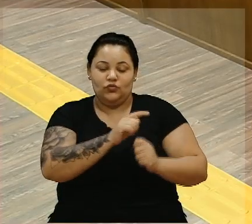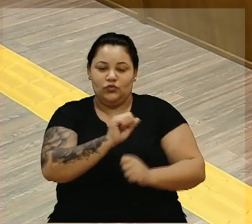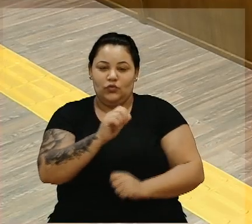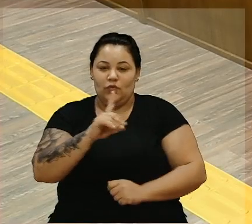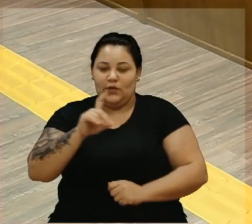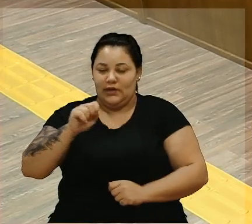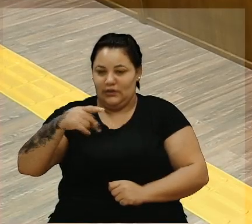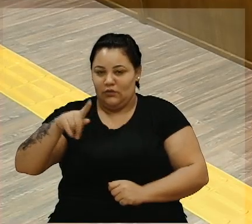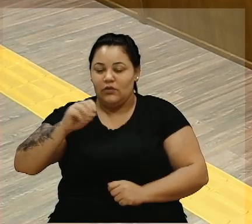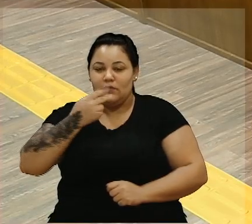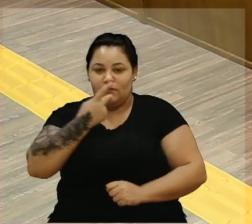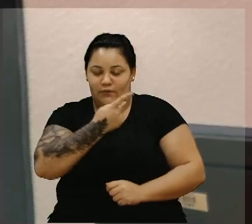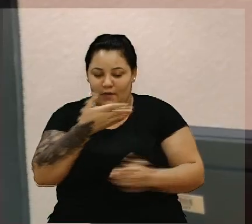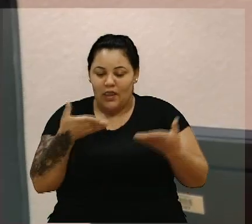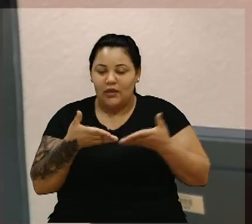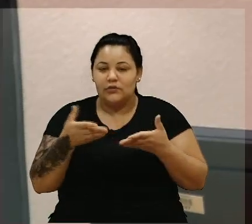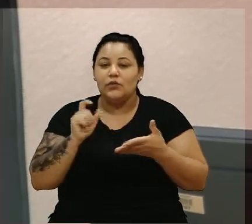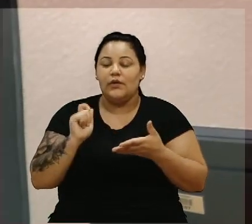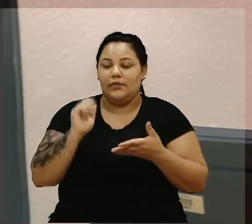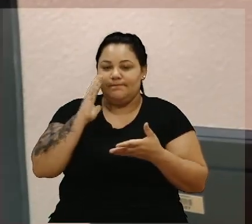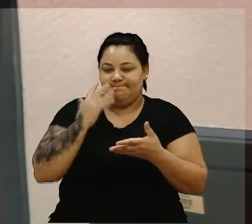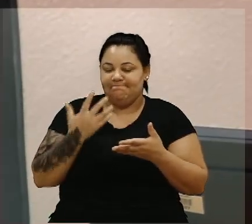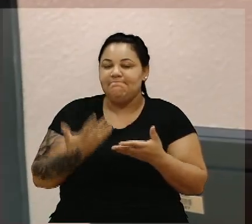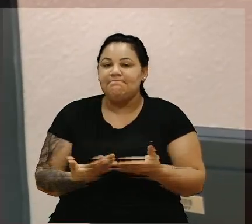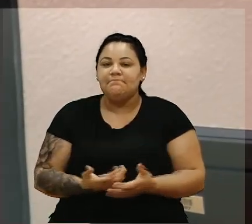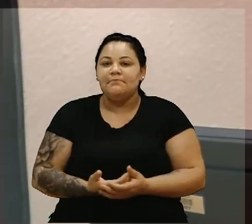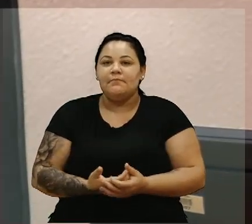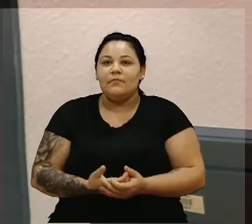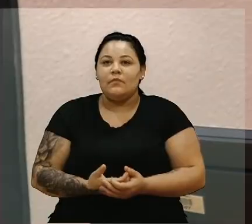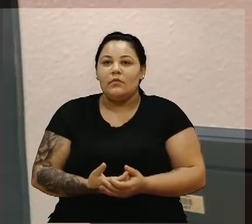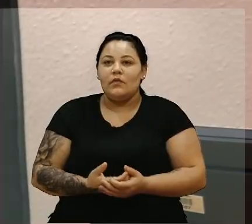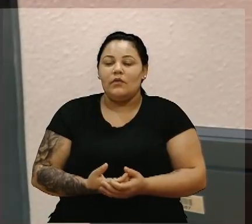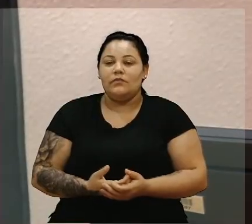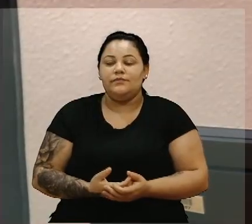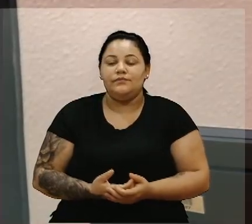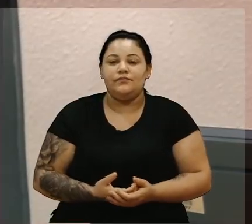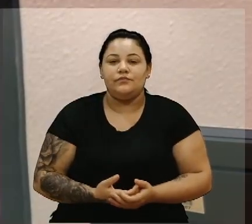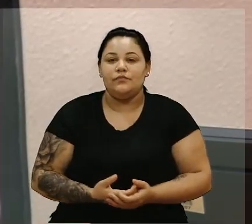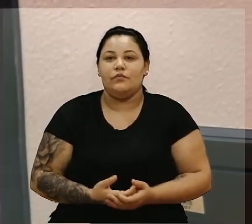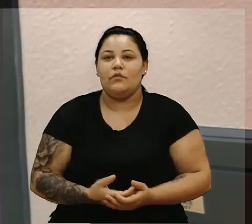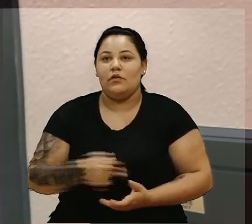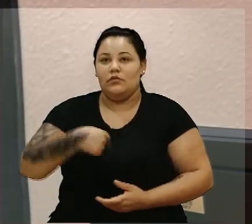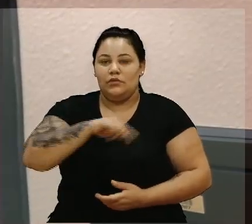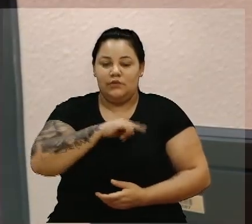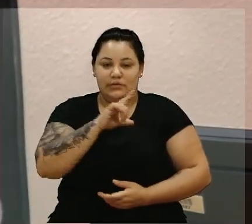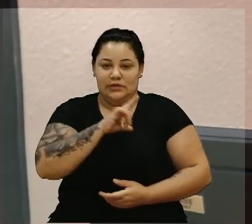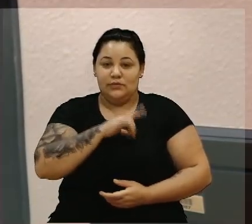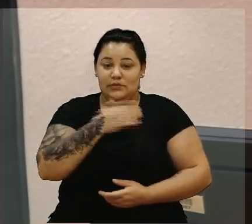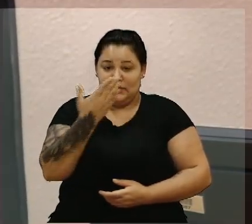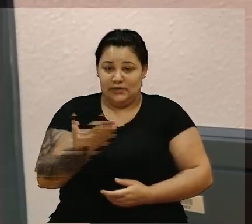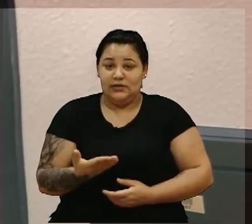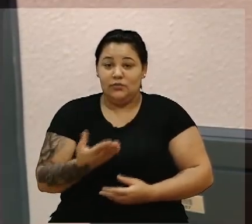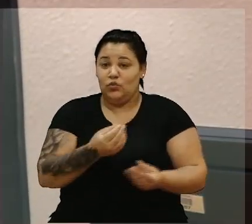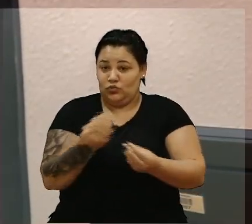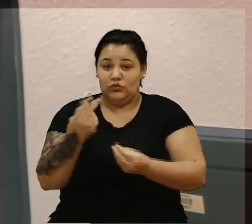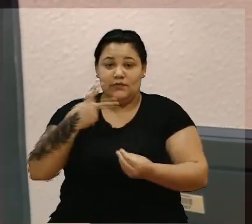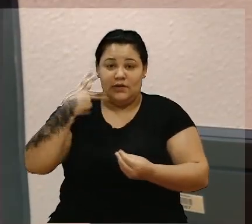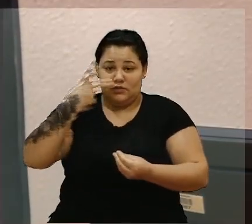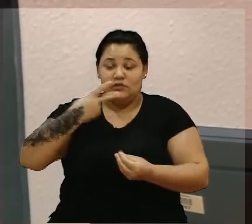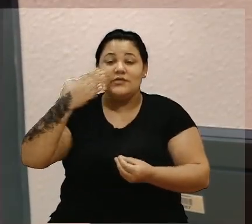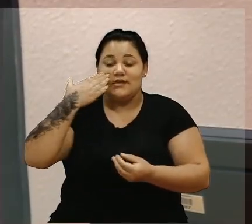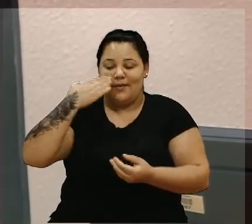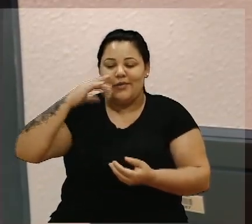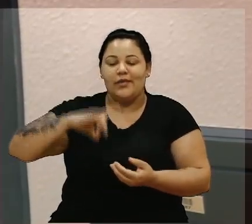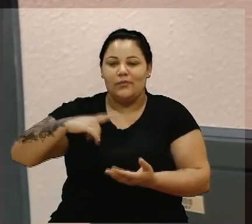dizendo que nós temos aqui pares de vereadores, né, comprometidos. A gente